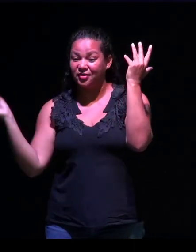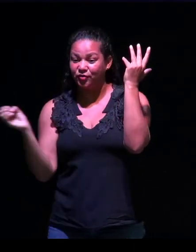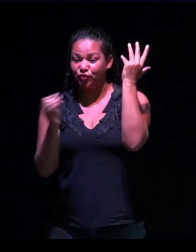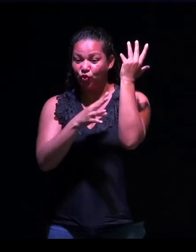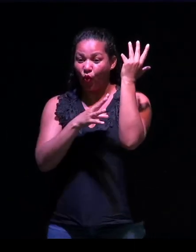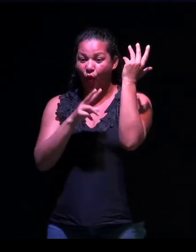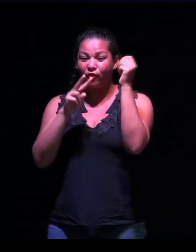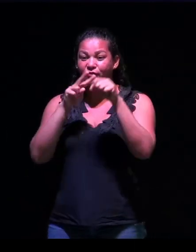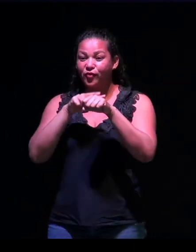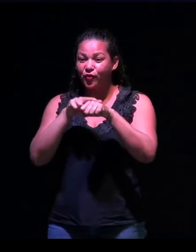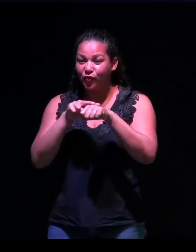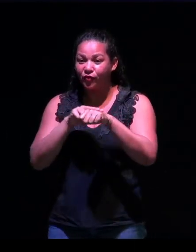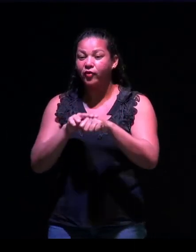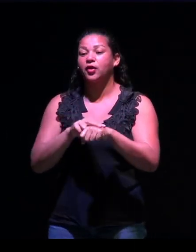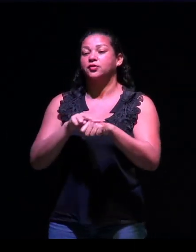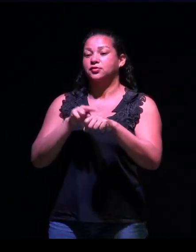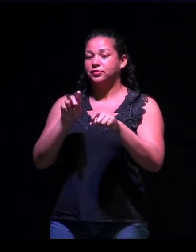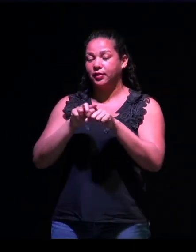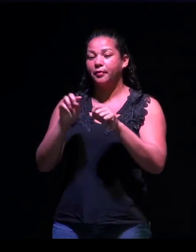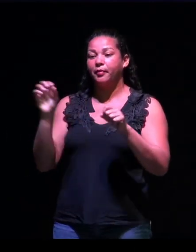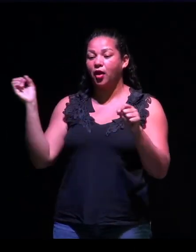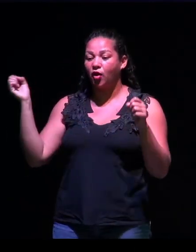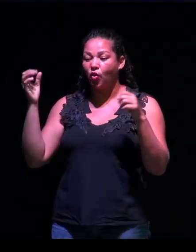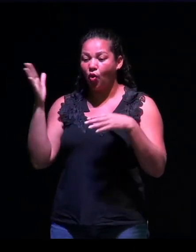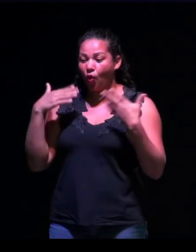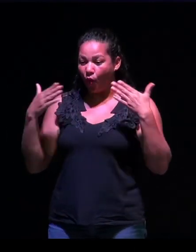sabem que o verão está próximo. Assim também